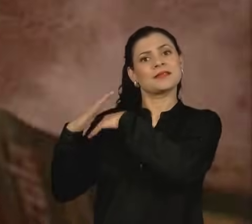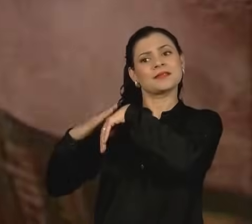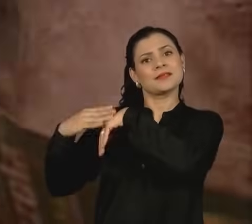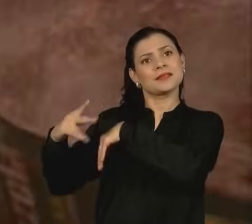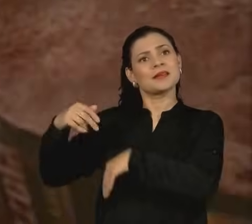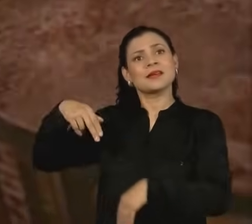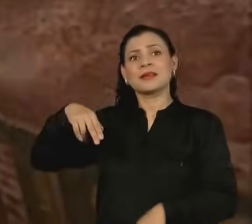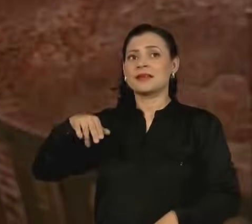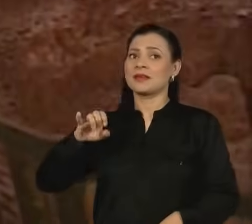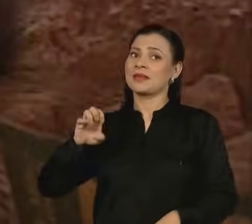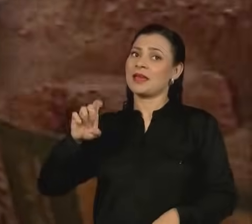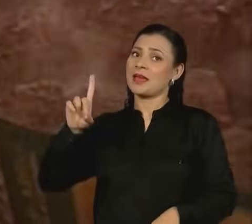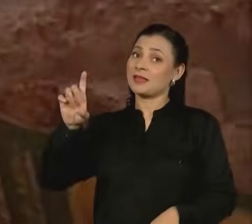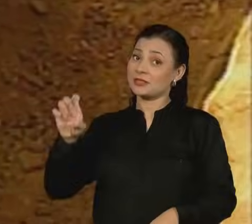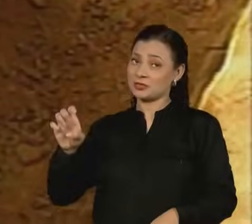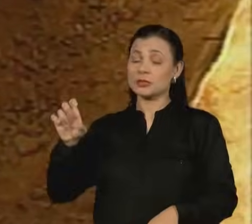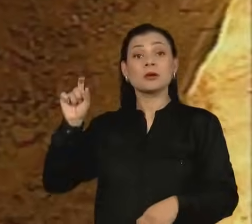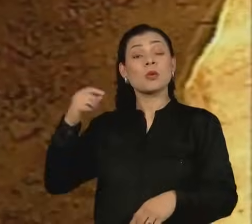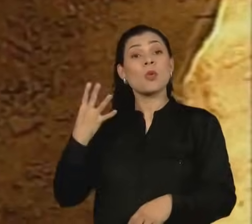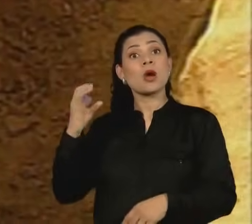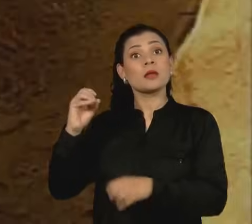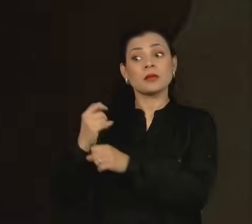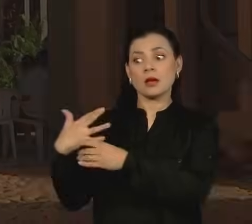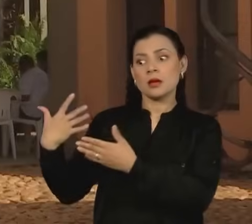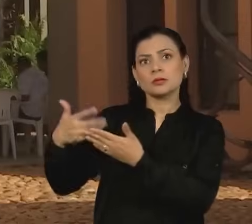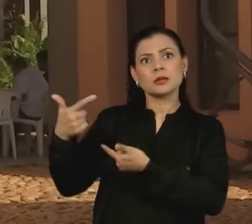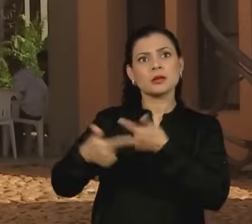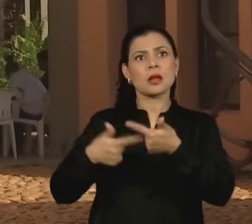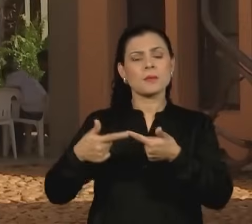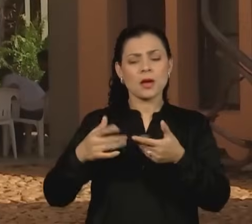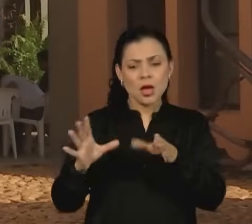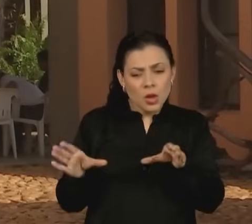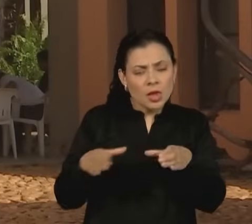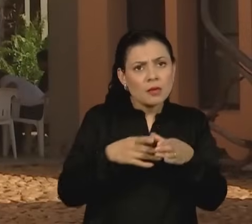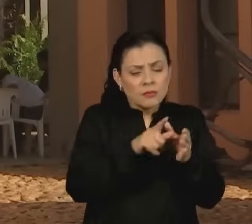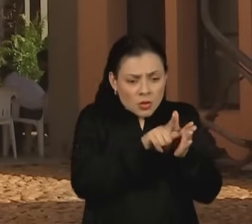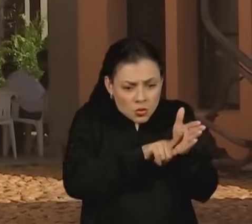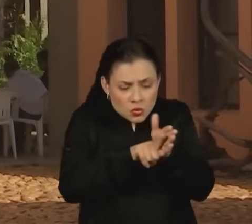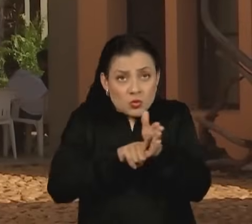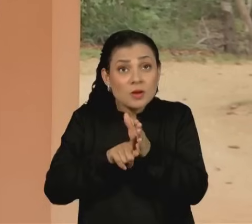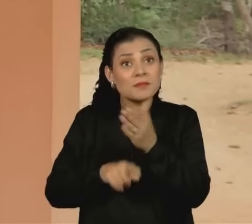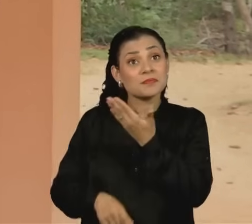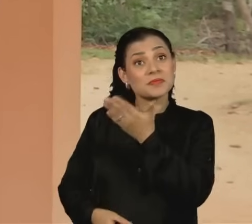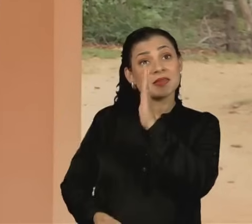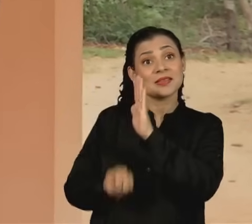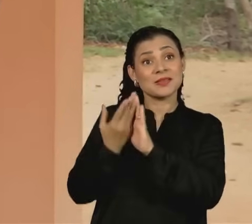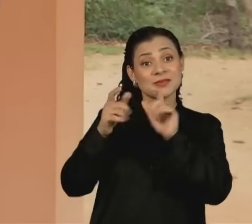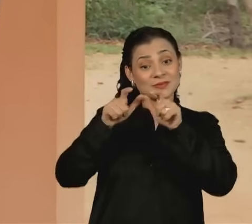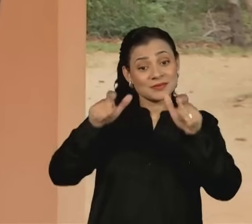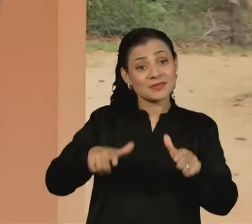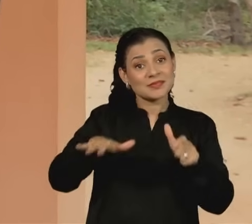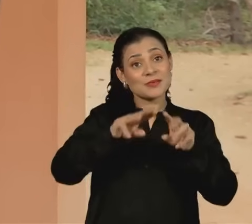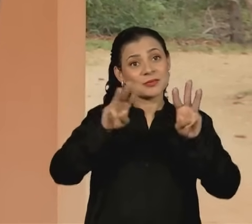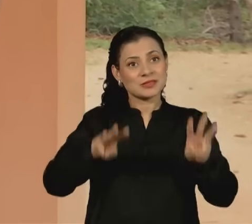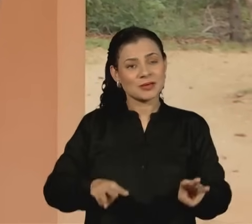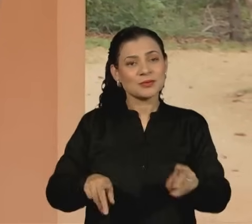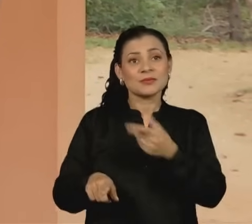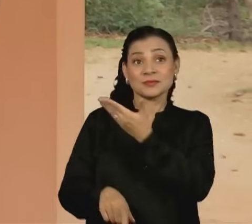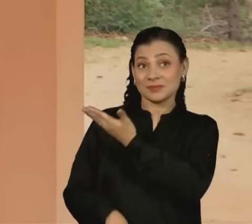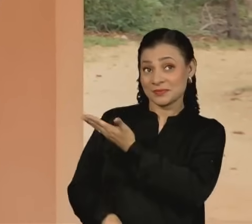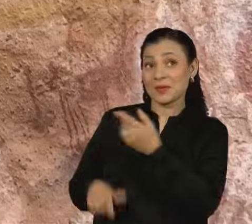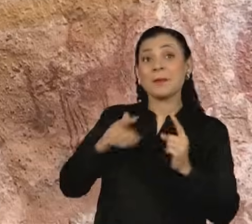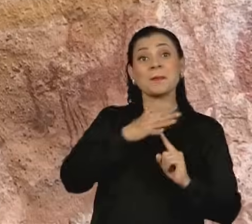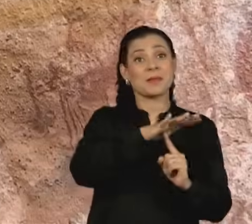de 40 anos de trabalho em equipe, ela criou a Fundação Museu do Homem Americano, o Parque Nacional Serra